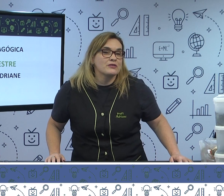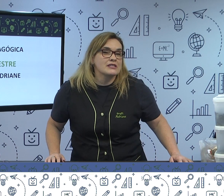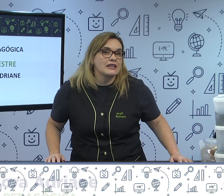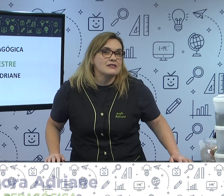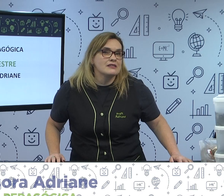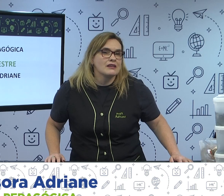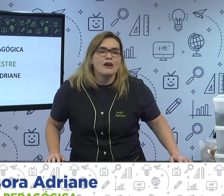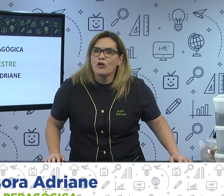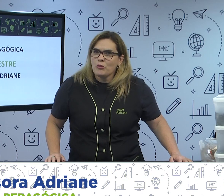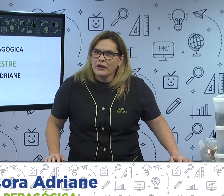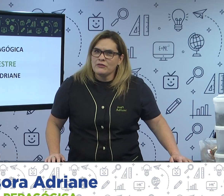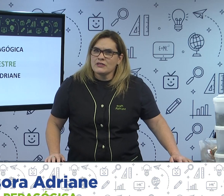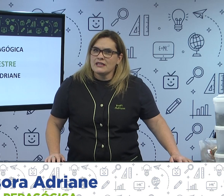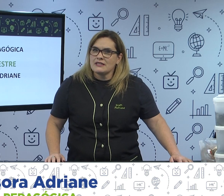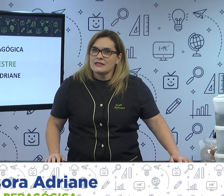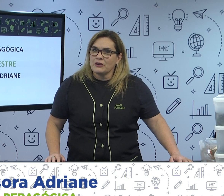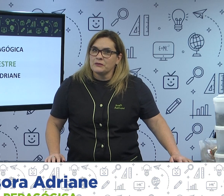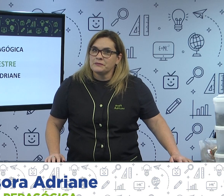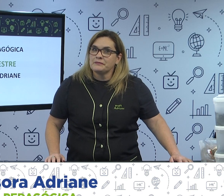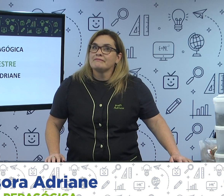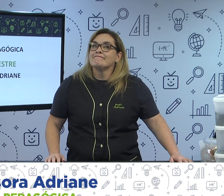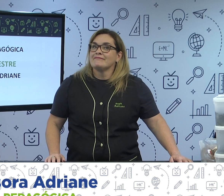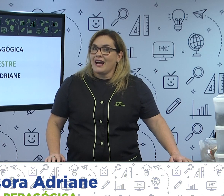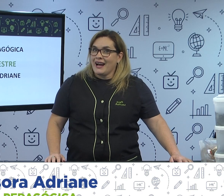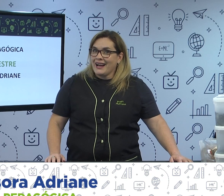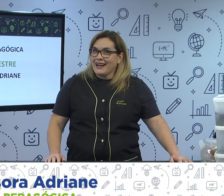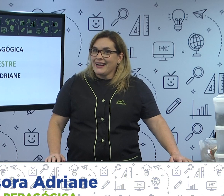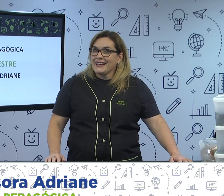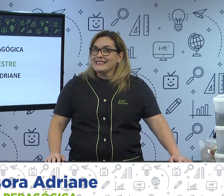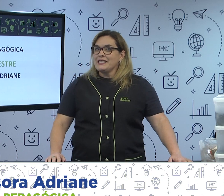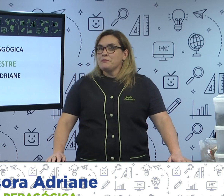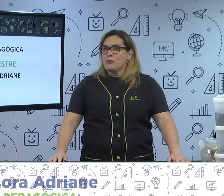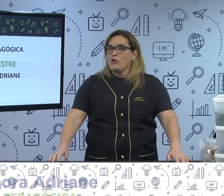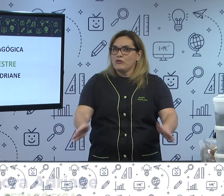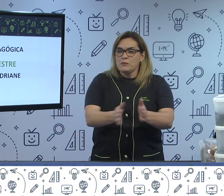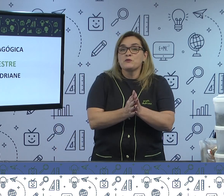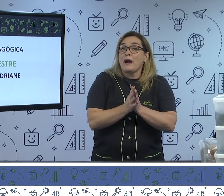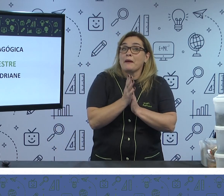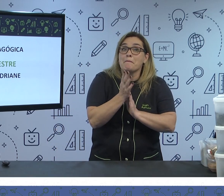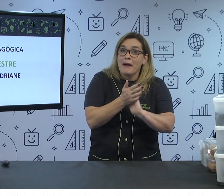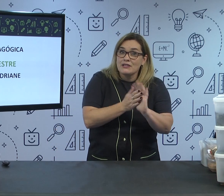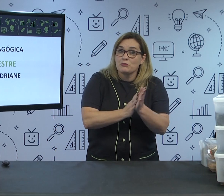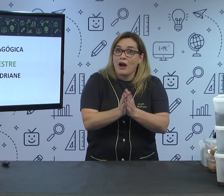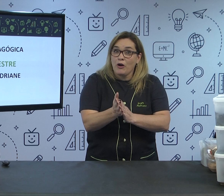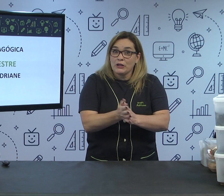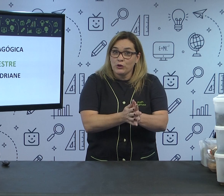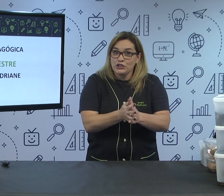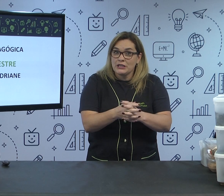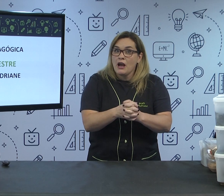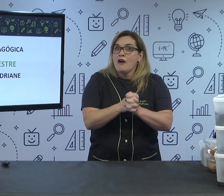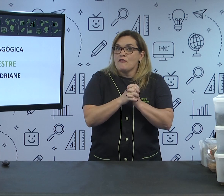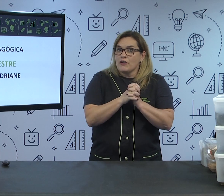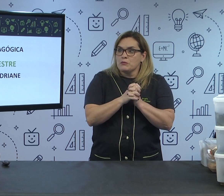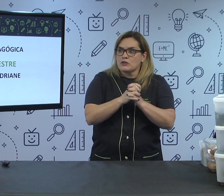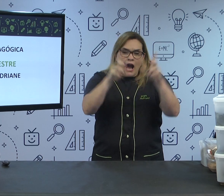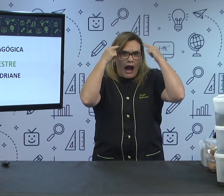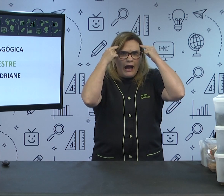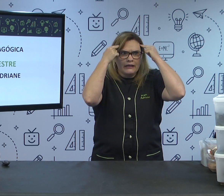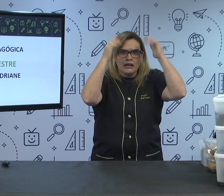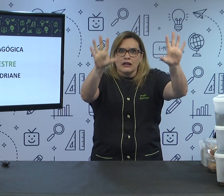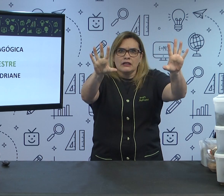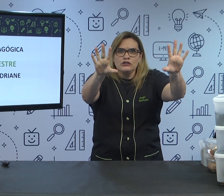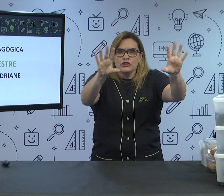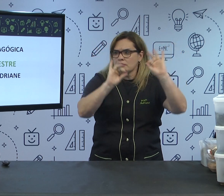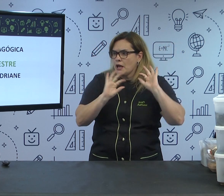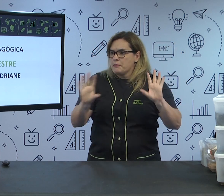tudo bem com vocês? Como é que vocês estão? Ai, que bom! Vamos para mais uma aula hoje? Vamos!